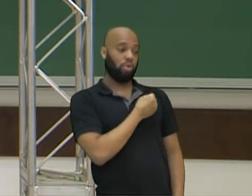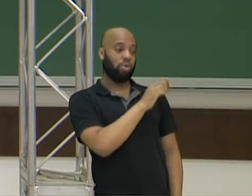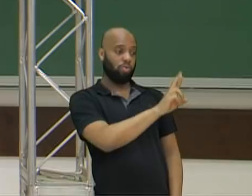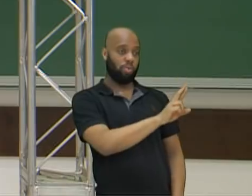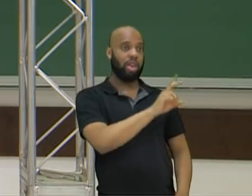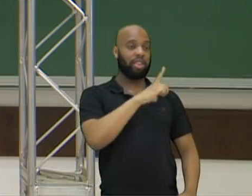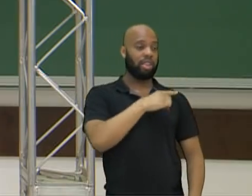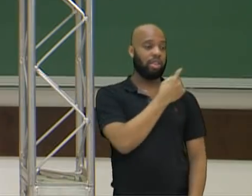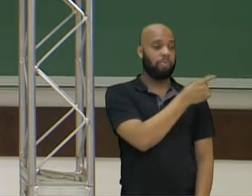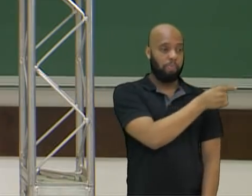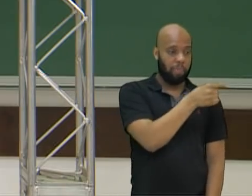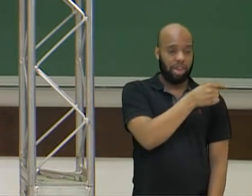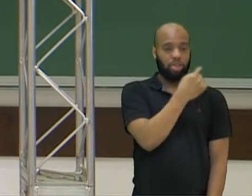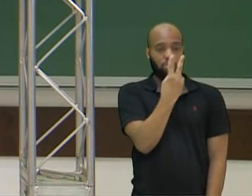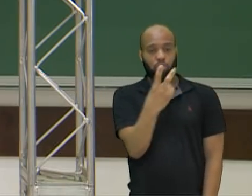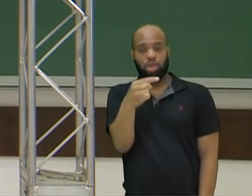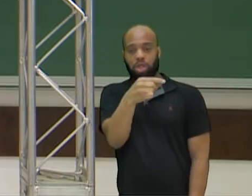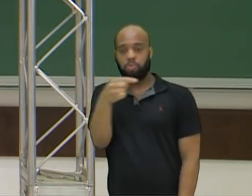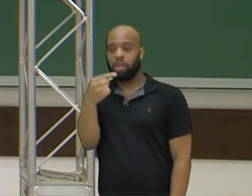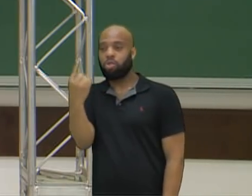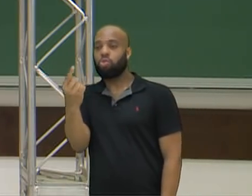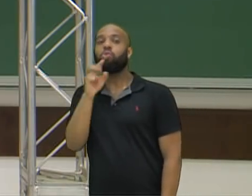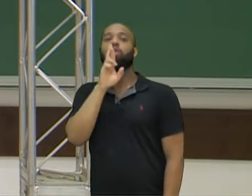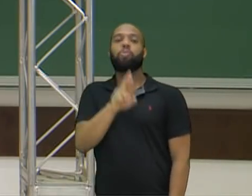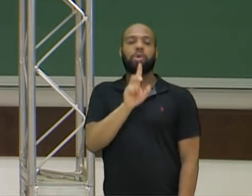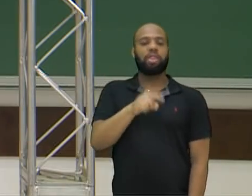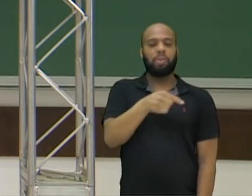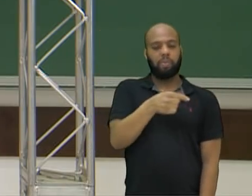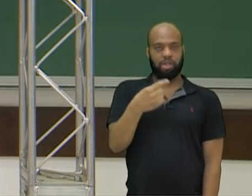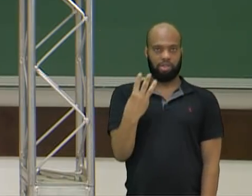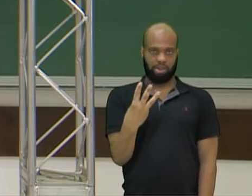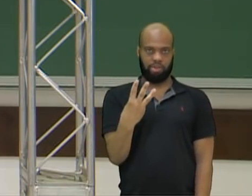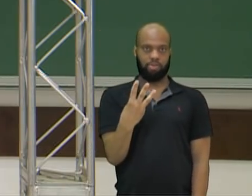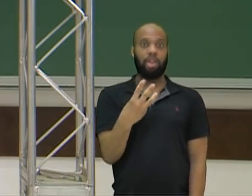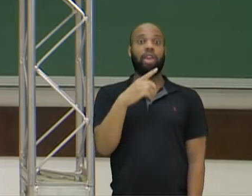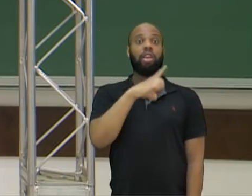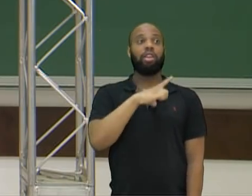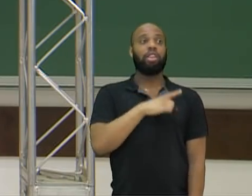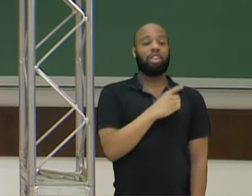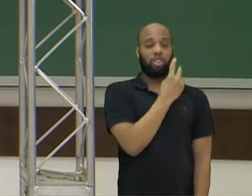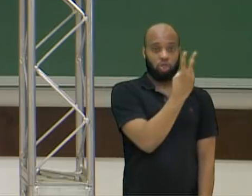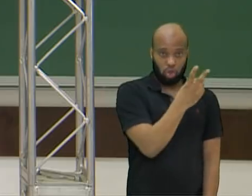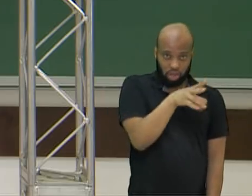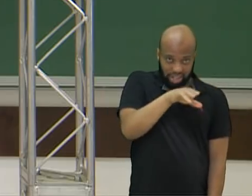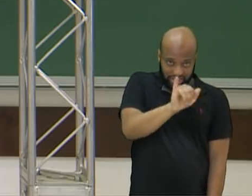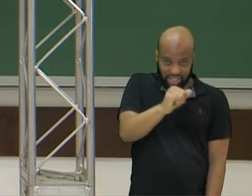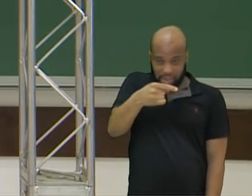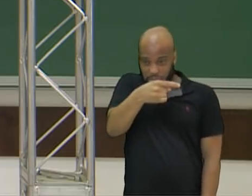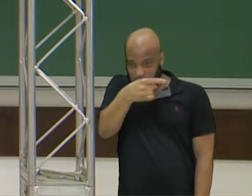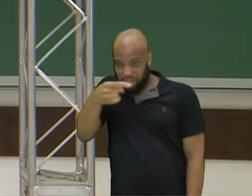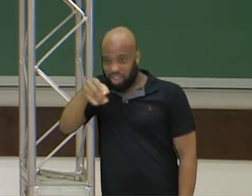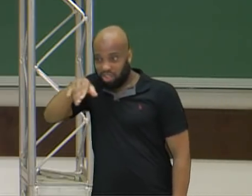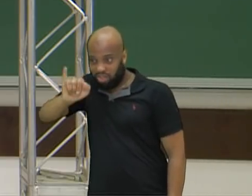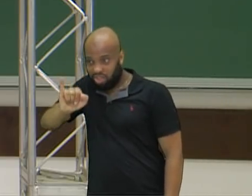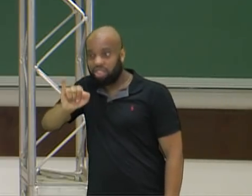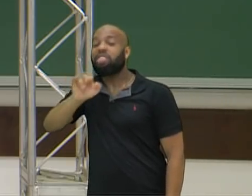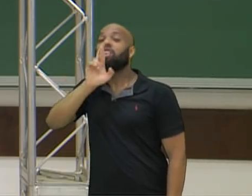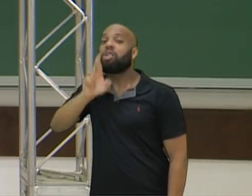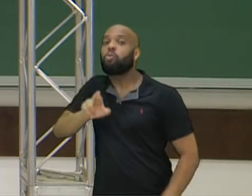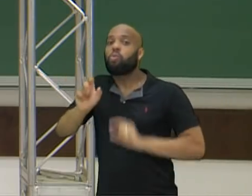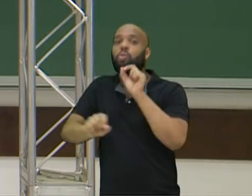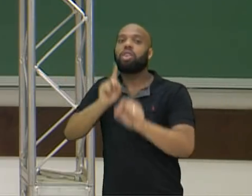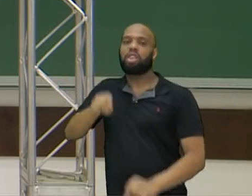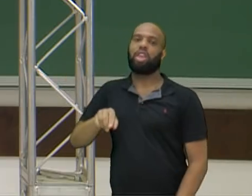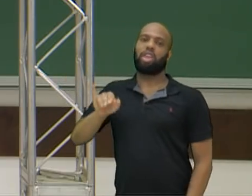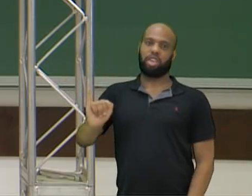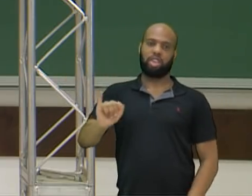Menos 2 menos 1 é menos 3. 2i menos i é simplesmente